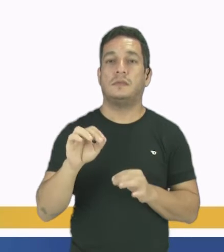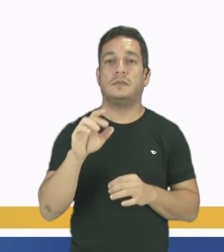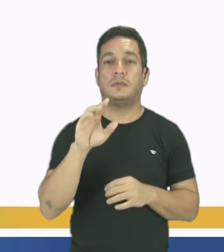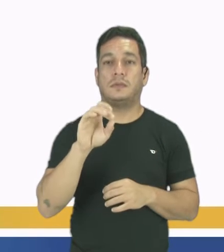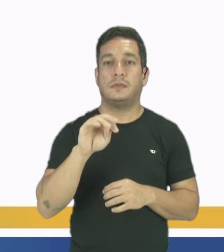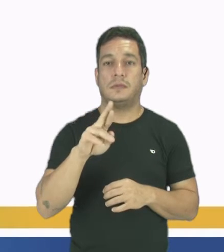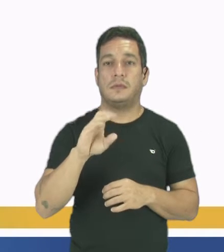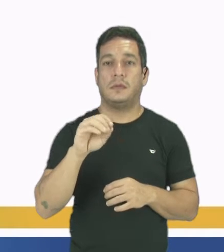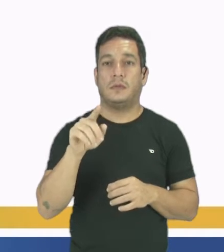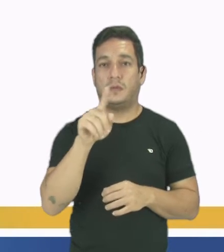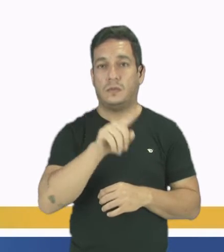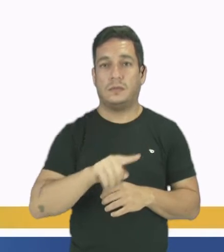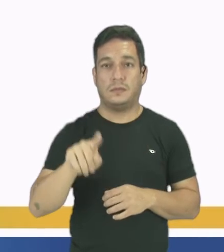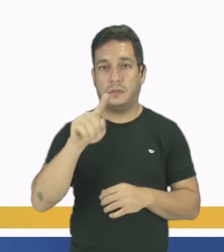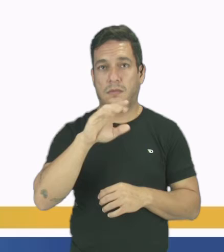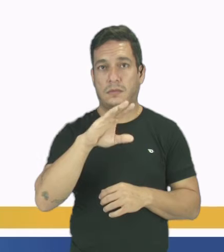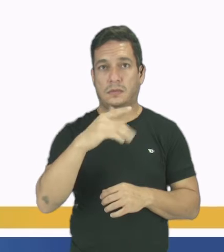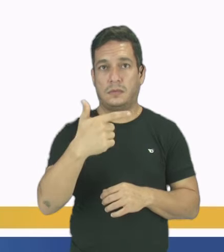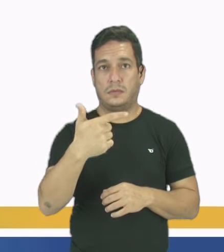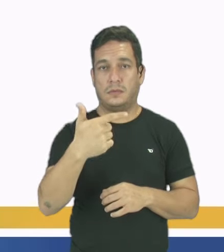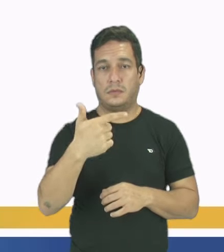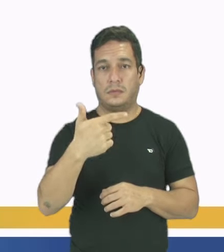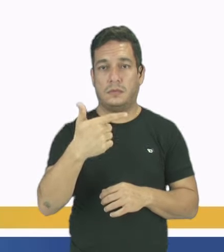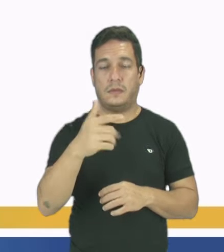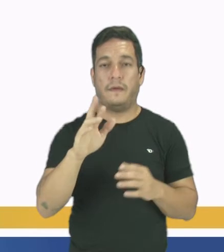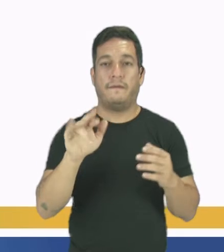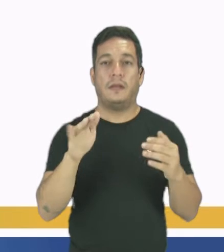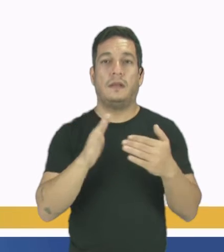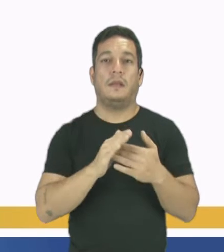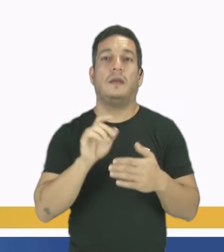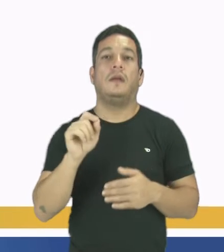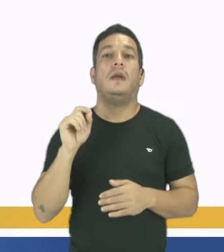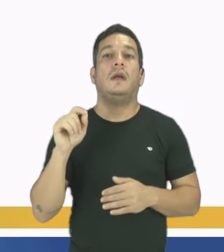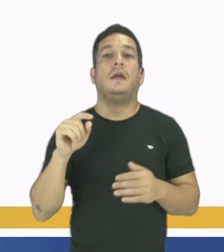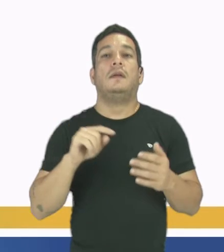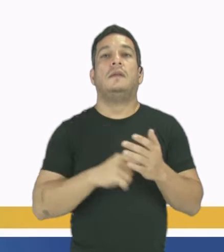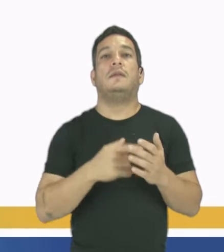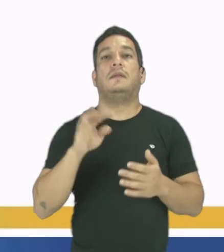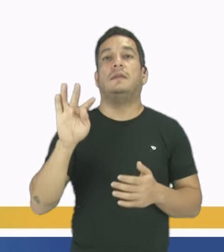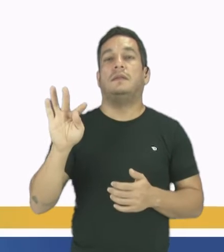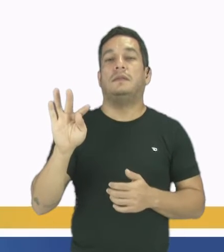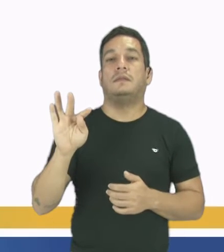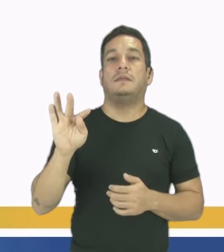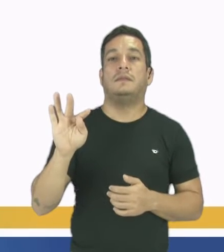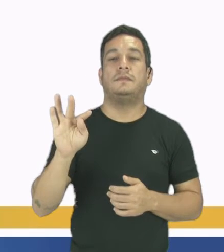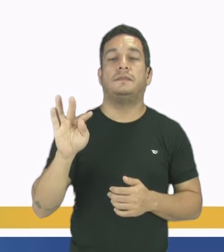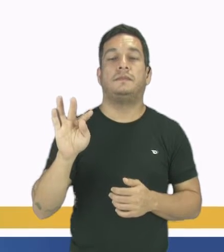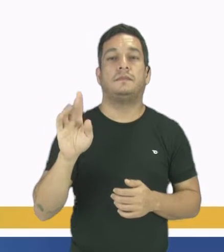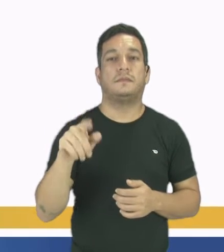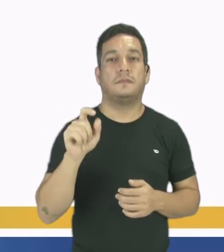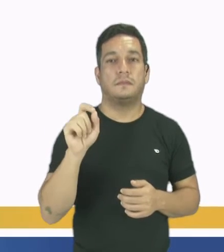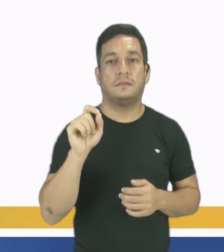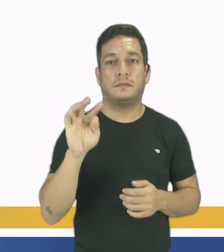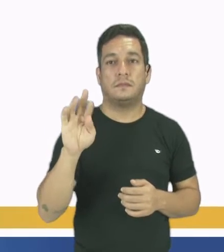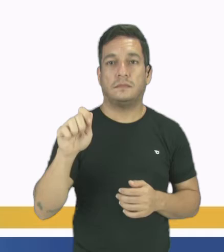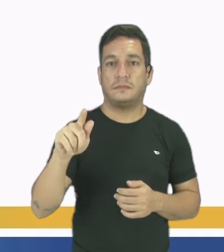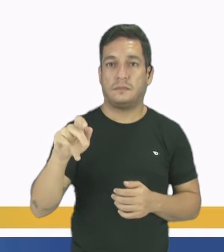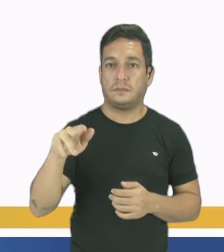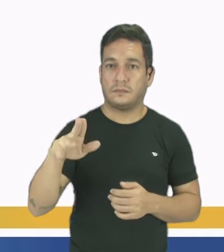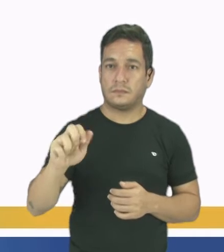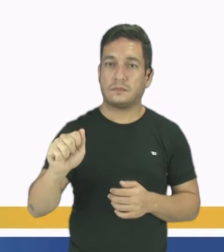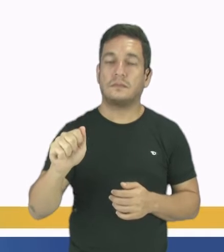o centro, que é o C2, e vai até o ponto T, que é o ponto que